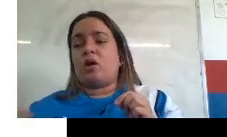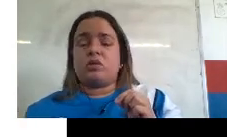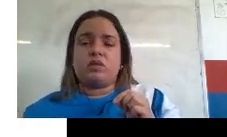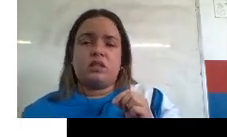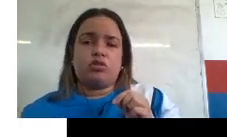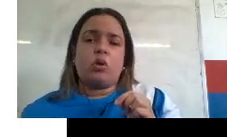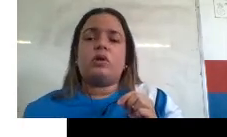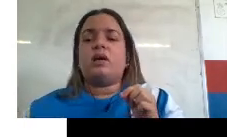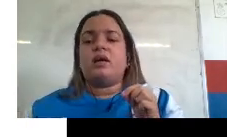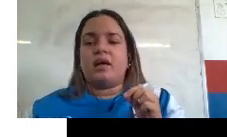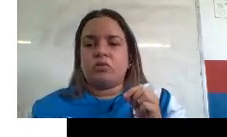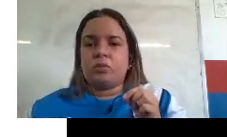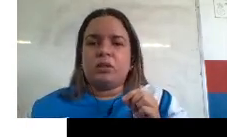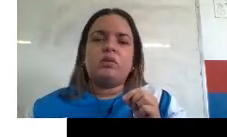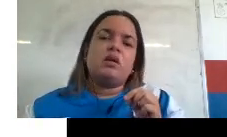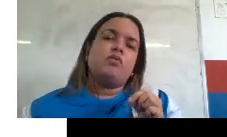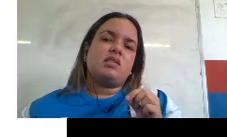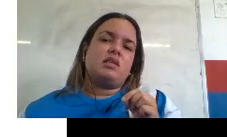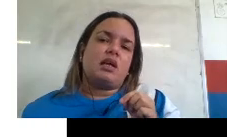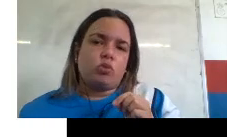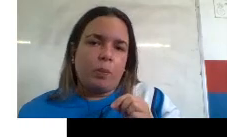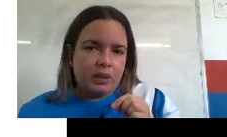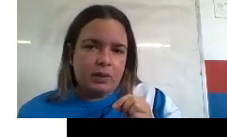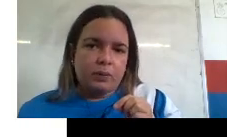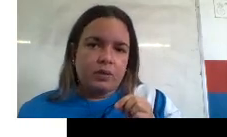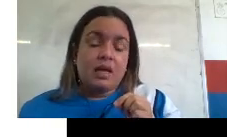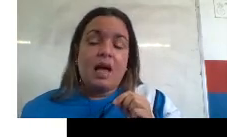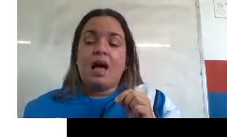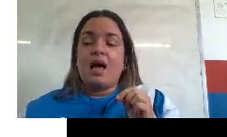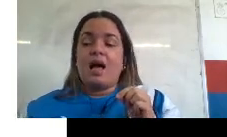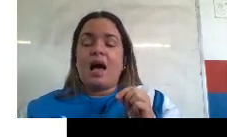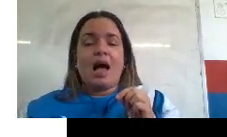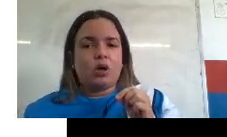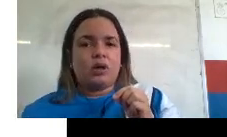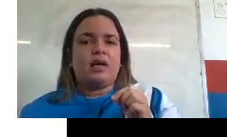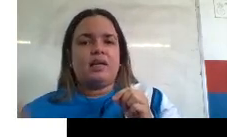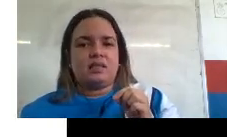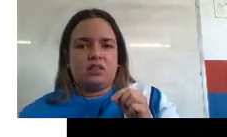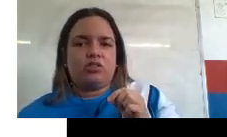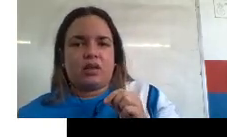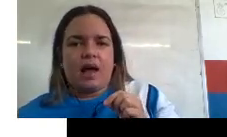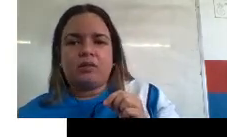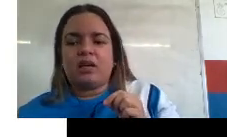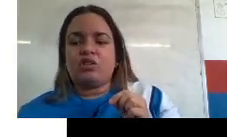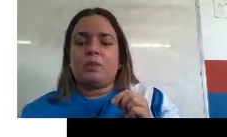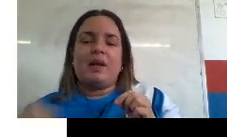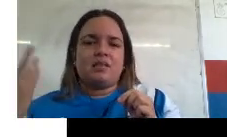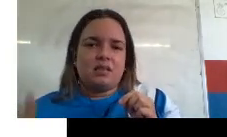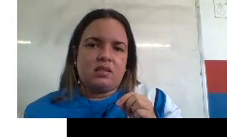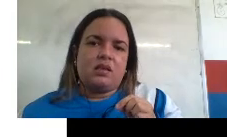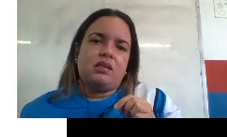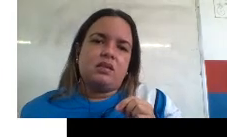concorda com algo, se você discorda, resumindo, você dá a sua opinião. Agora, existe, claro, a